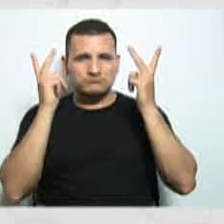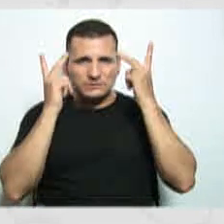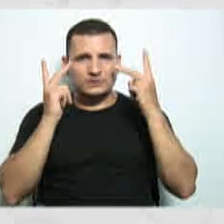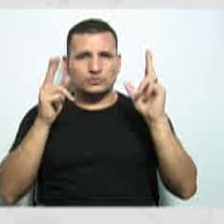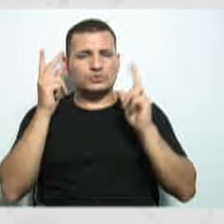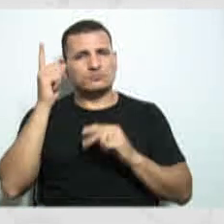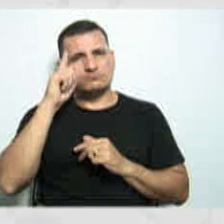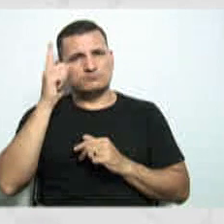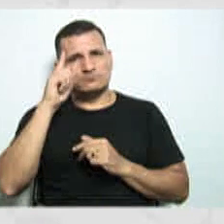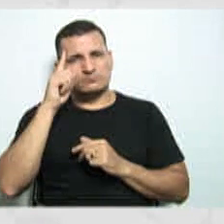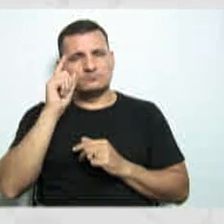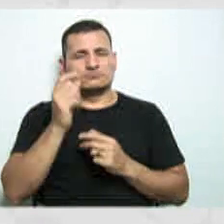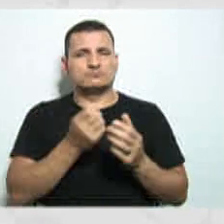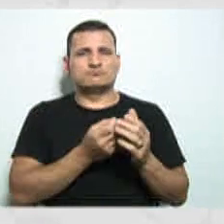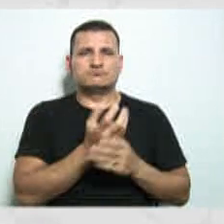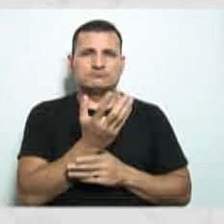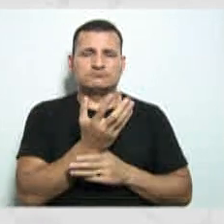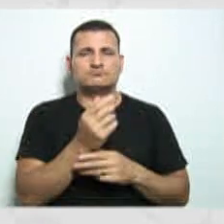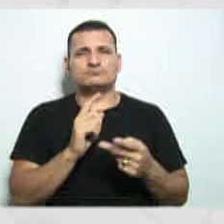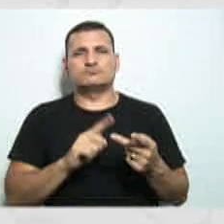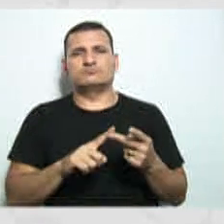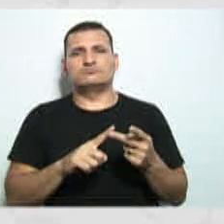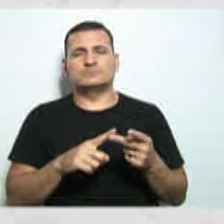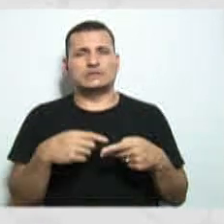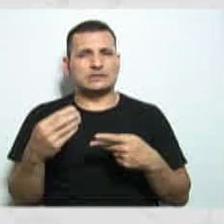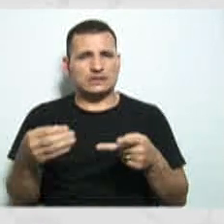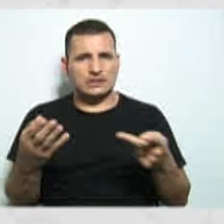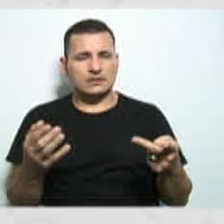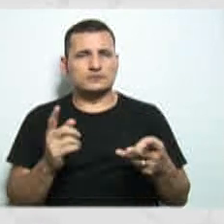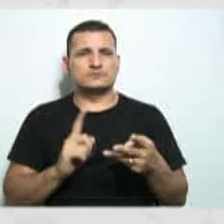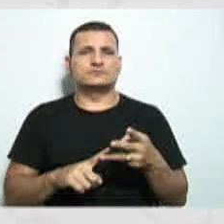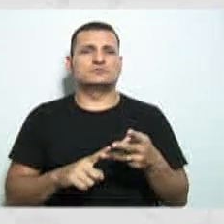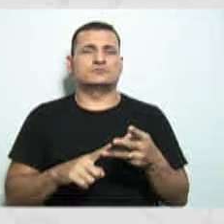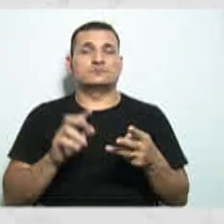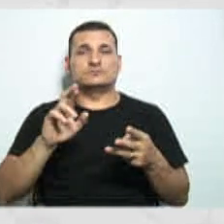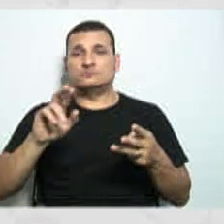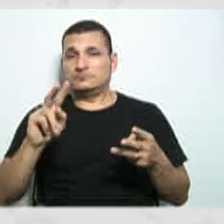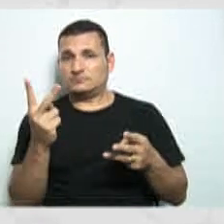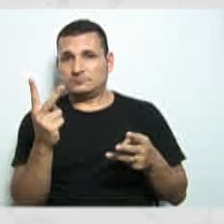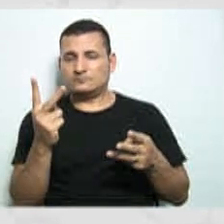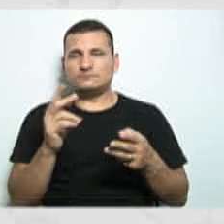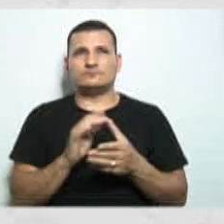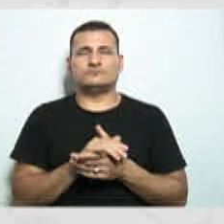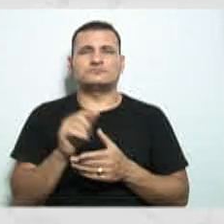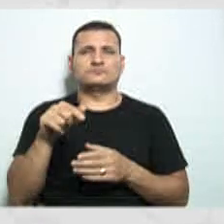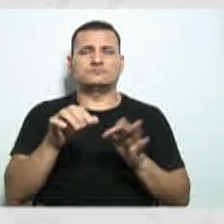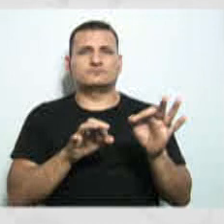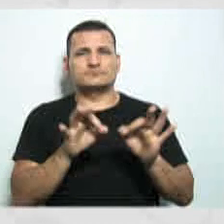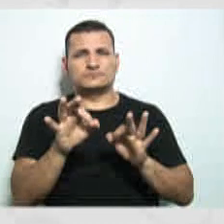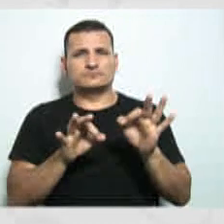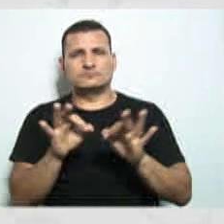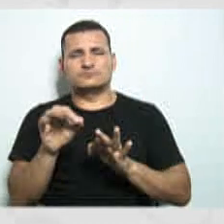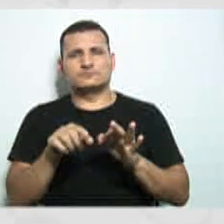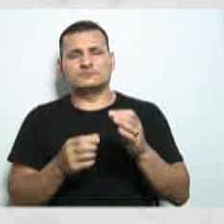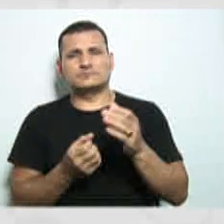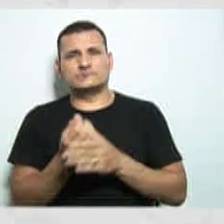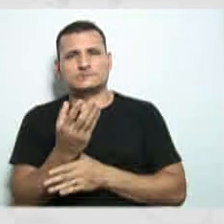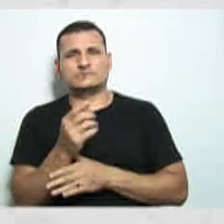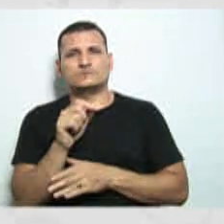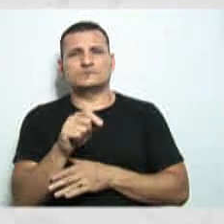né, como lotes de produção, roteiros de entrega e requisitos de recursos humanos. Ó. Esse tipo de planejamento ele cria o quê?